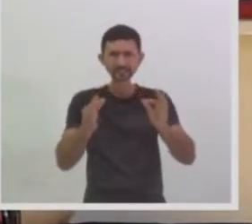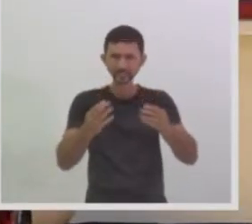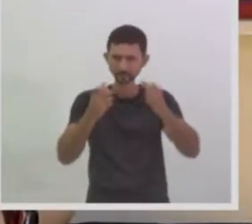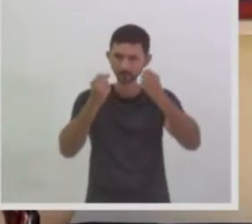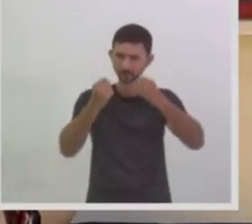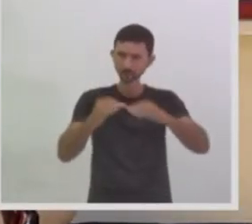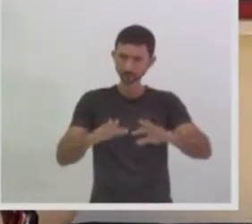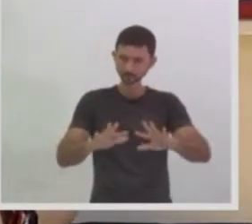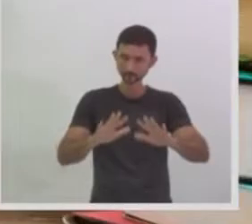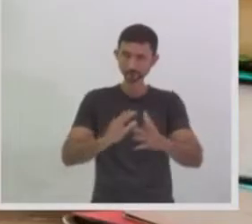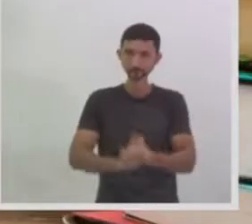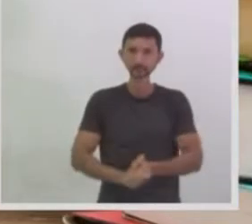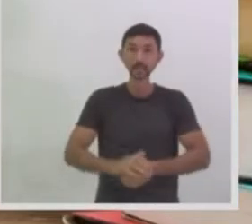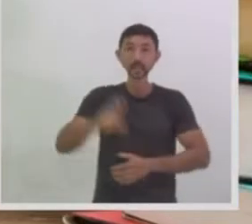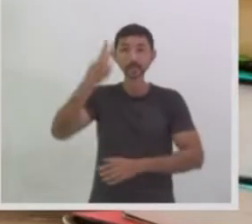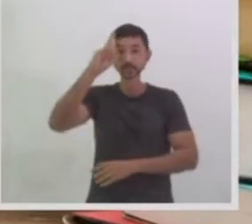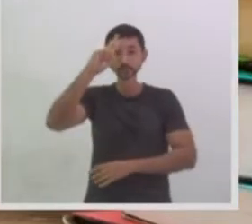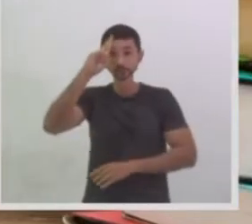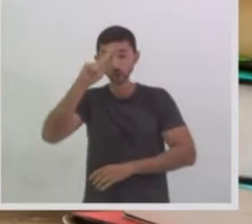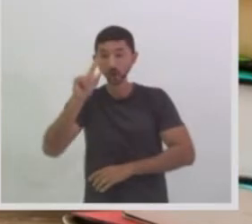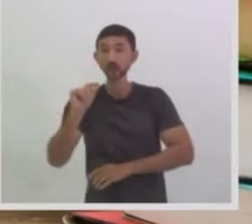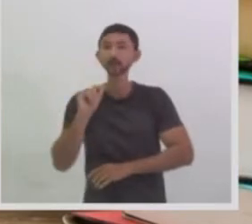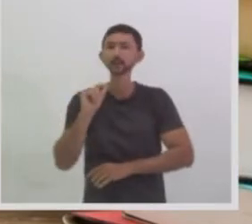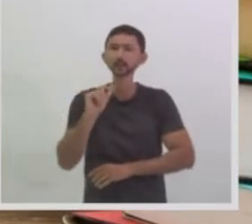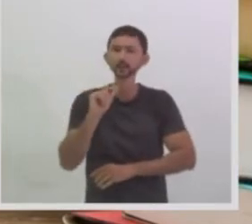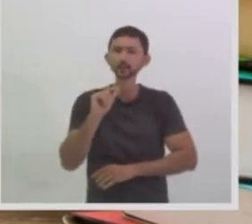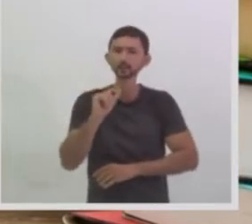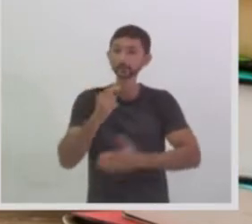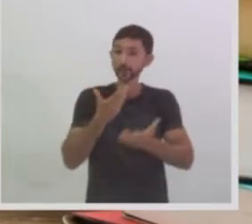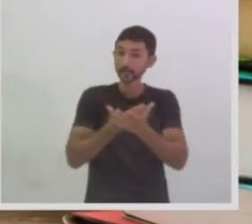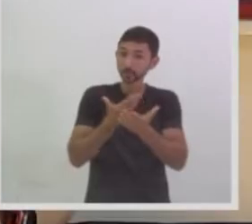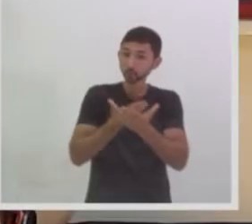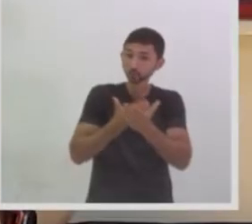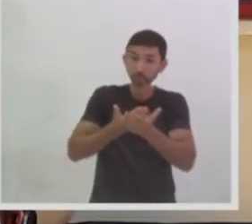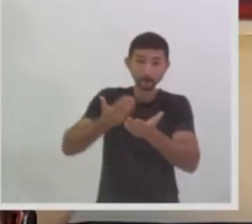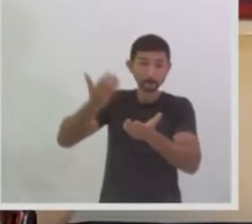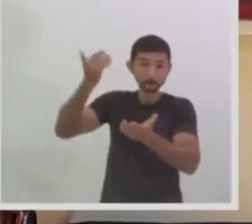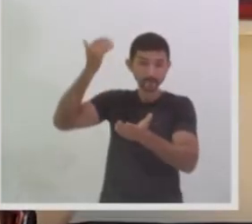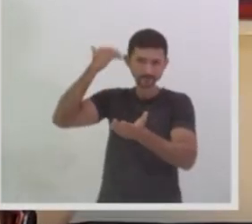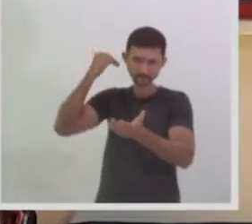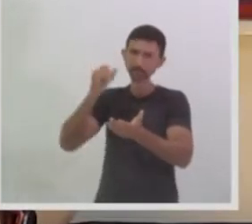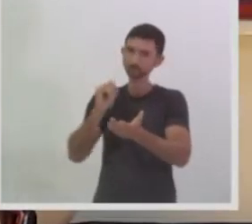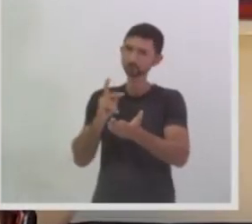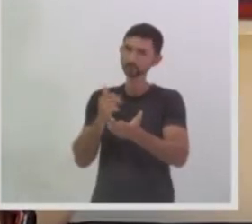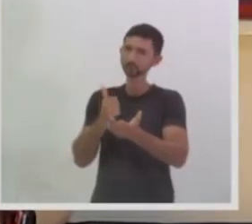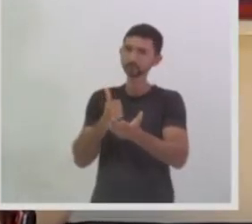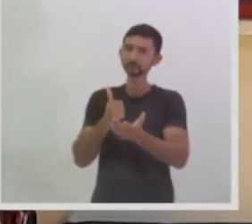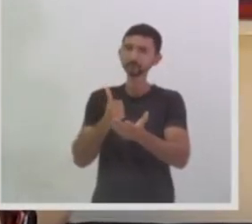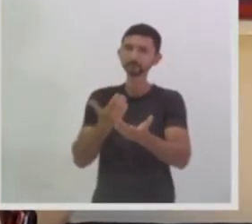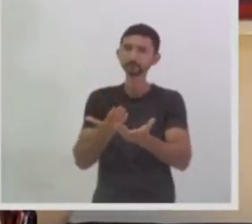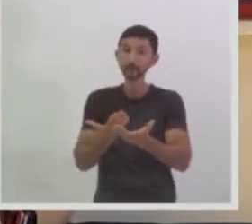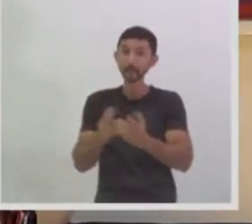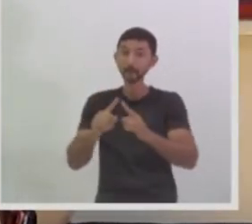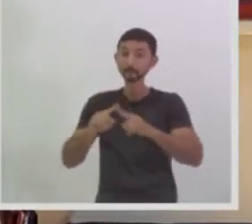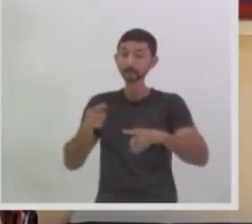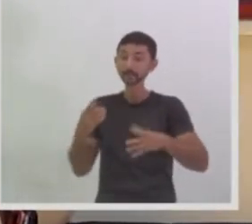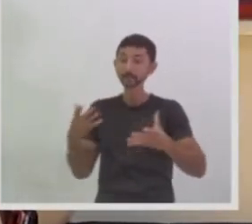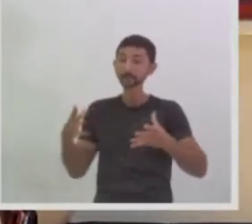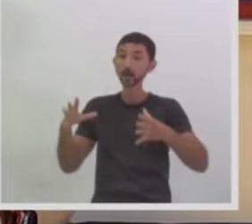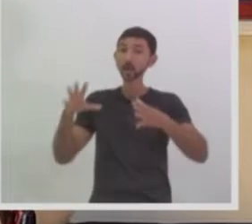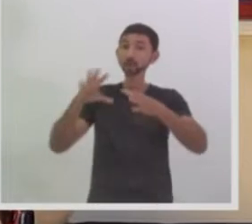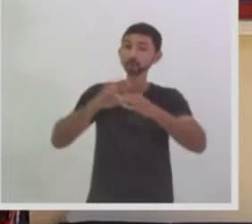história. História é a ciência que estuda o passado, ok, mas para contribuir